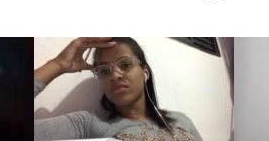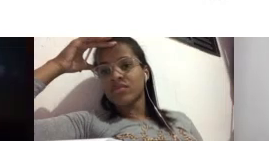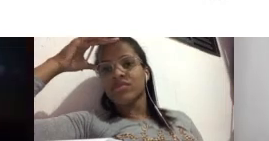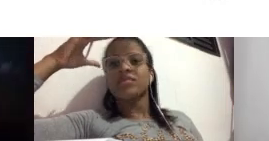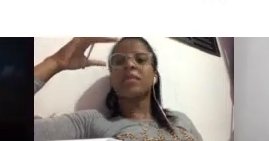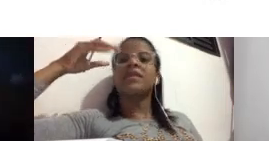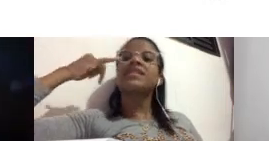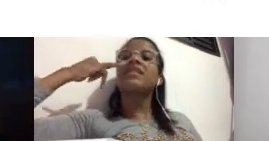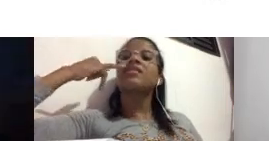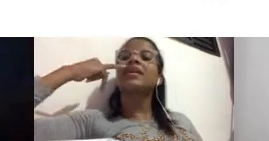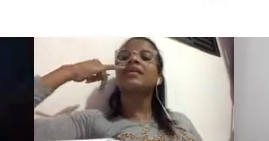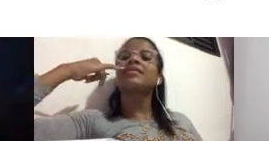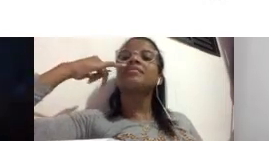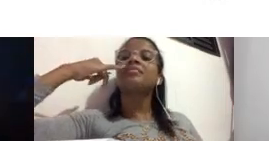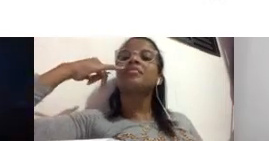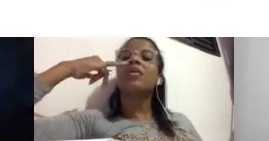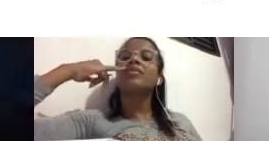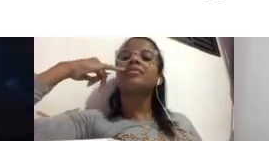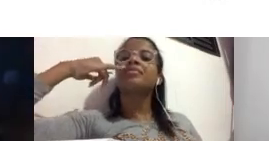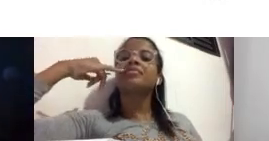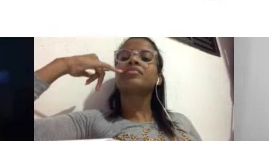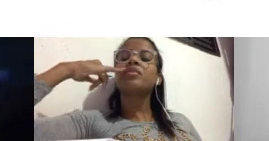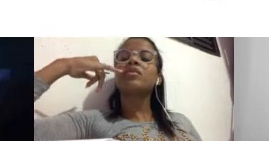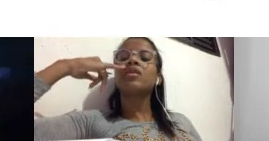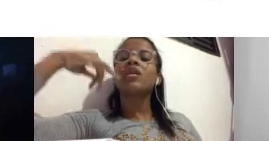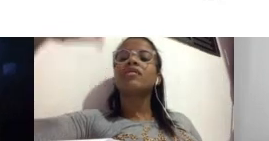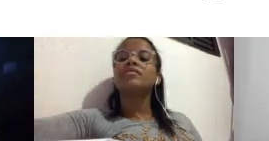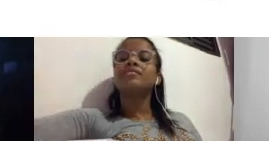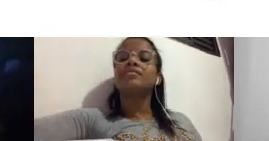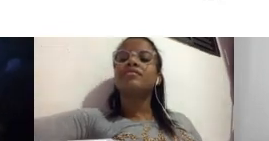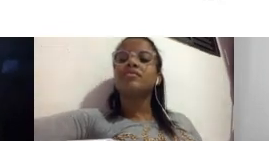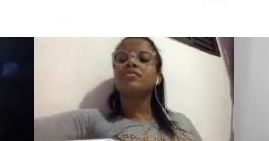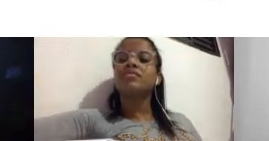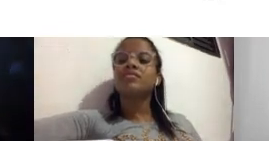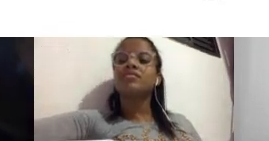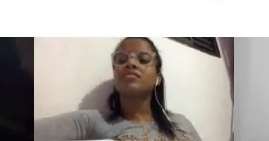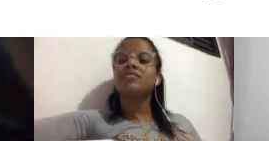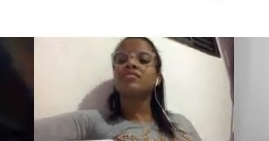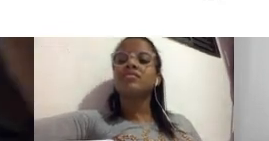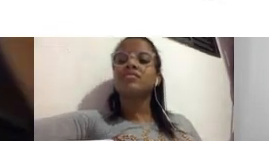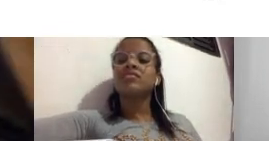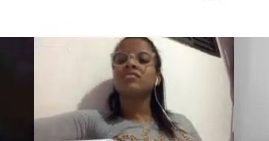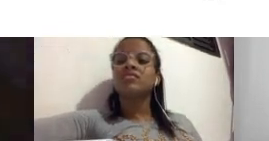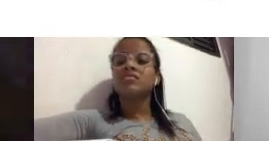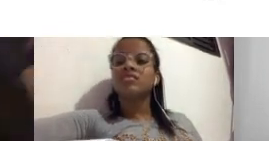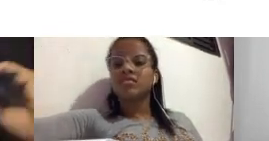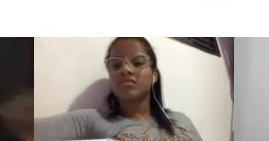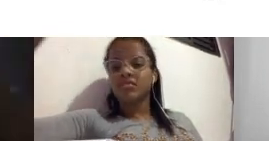certo. Pablo falou que está certo. É para cortar o fluxo sanguíneo mesmo do membro.